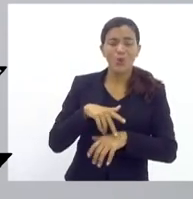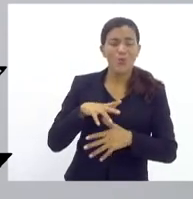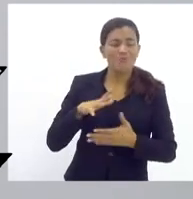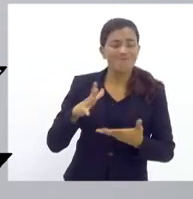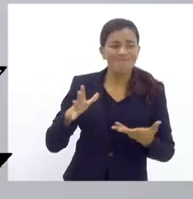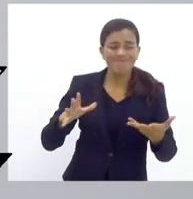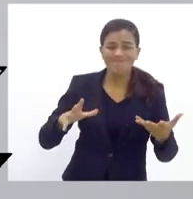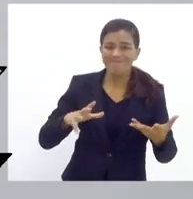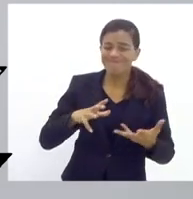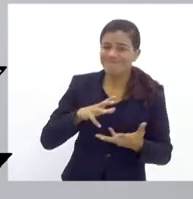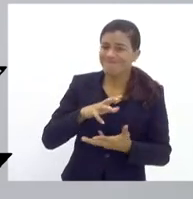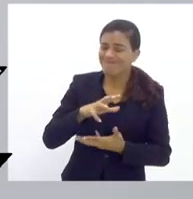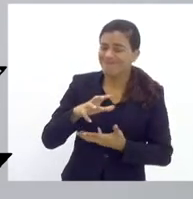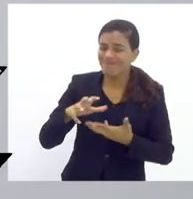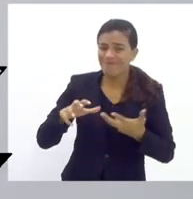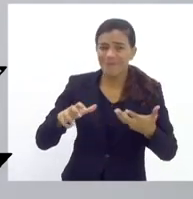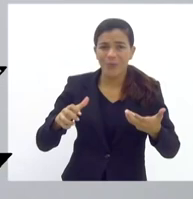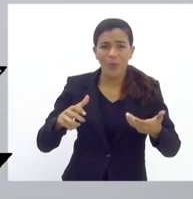Absurda